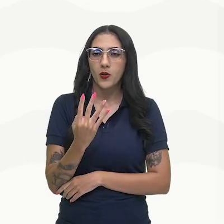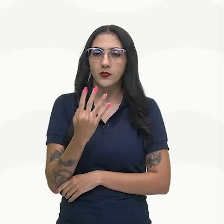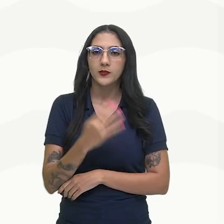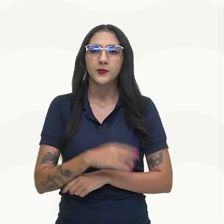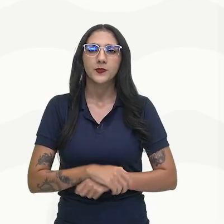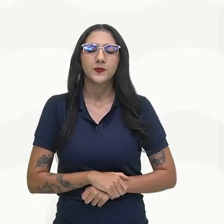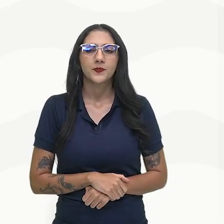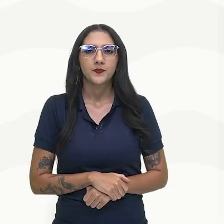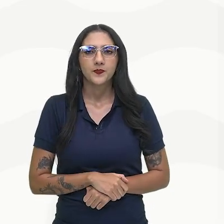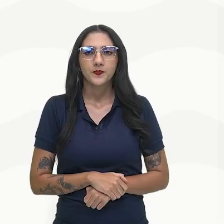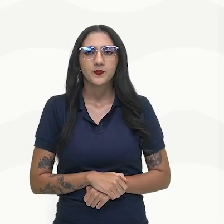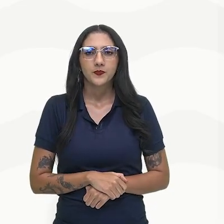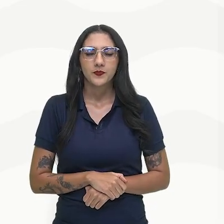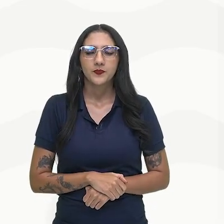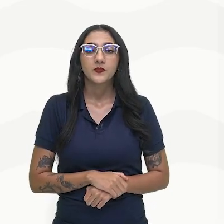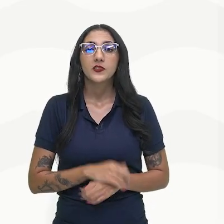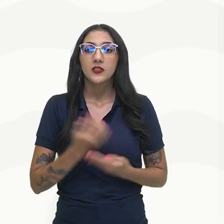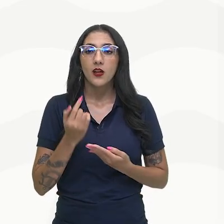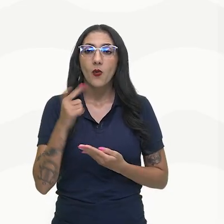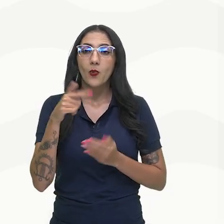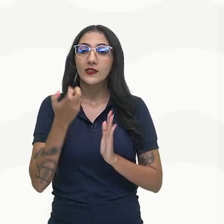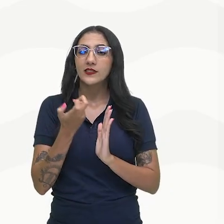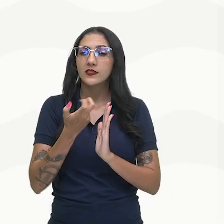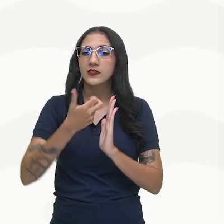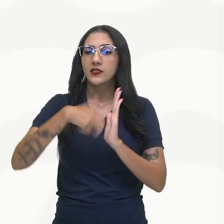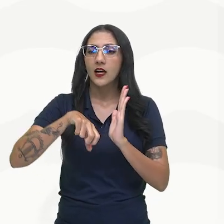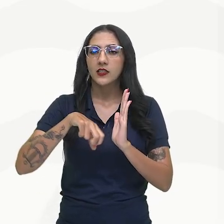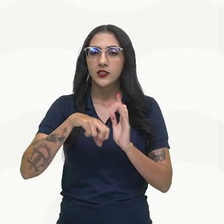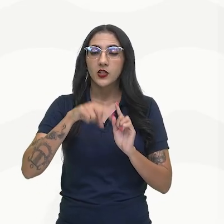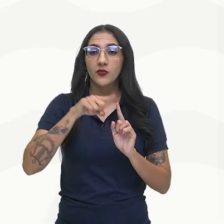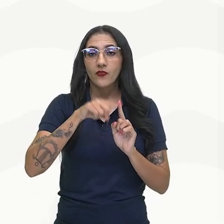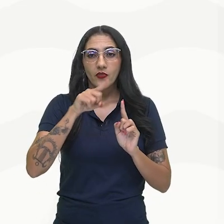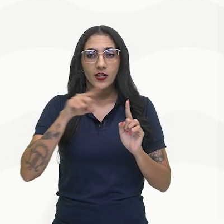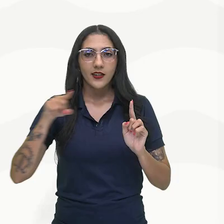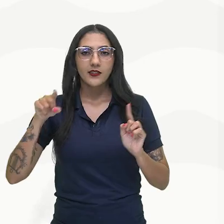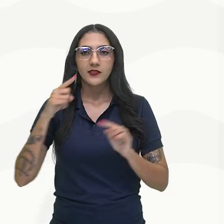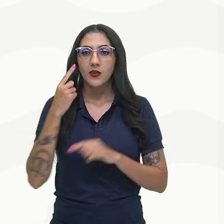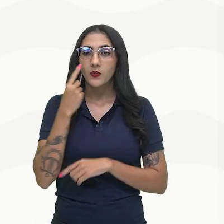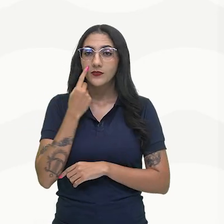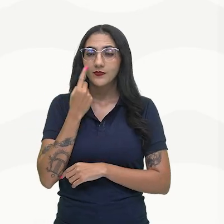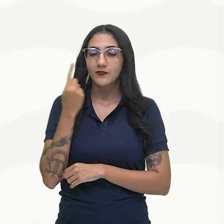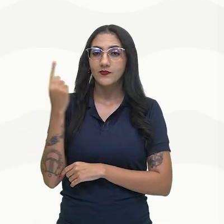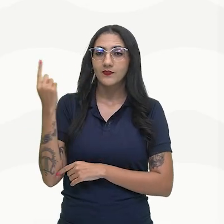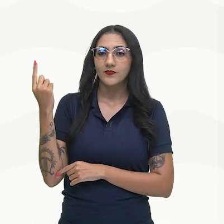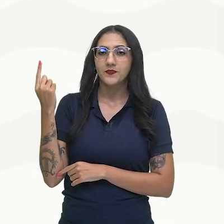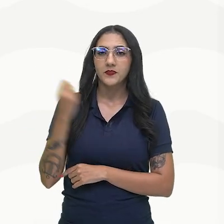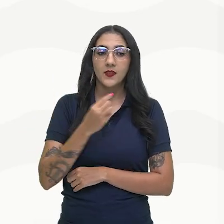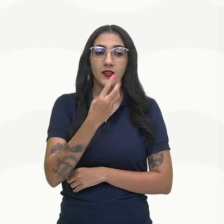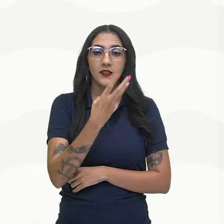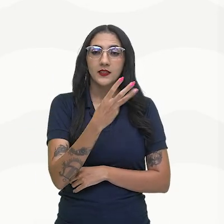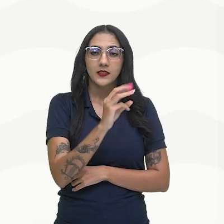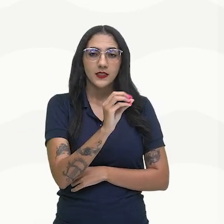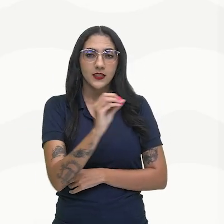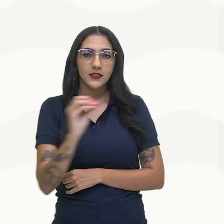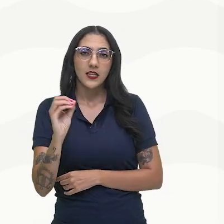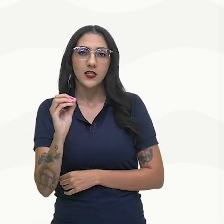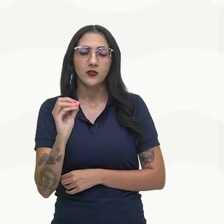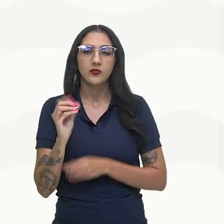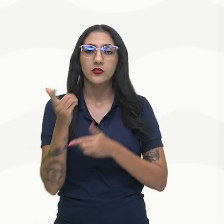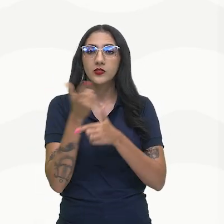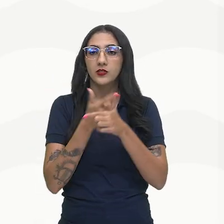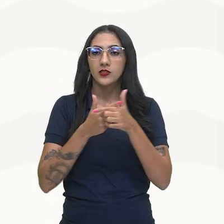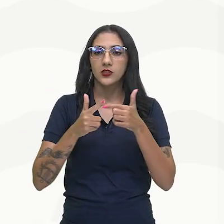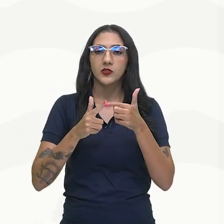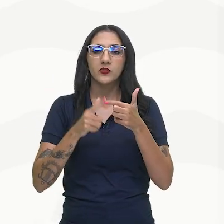Ou seja, taxa de variação média, eu vou pegar essa diferença e dividir pela diferença dos anos. Ou